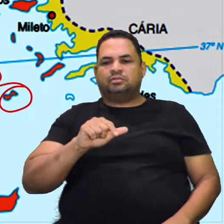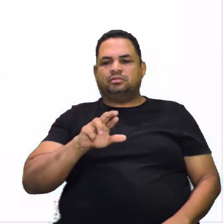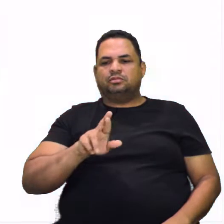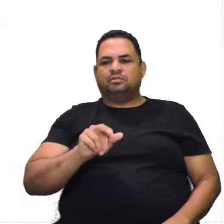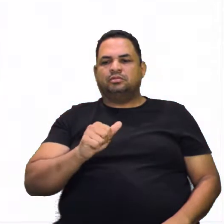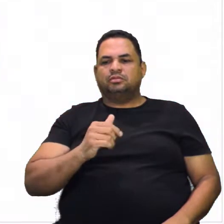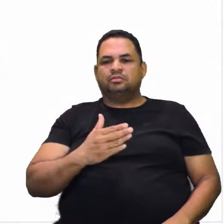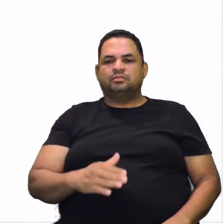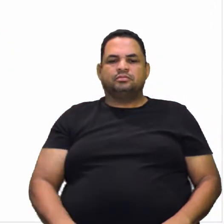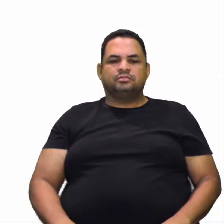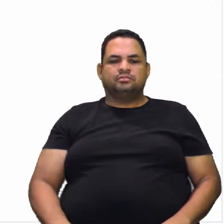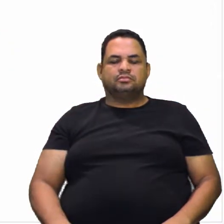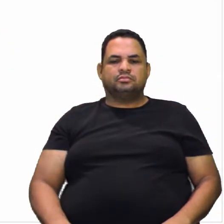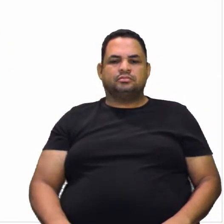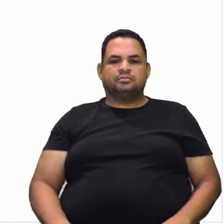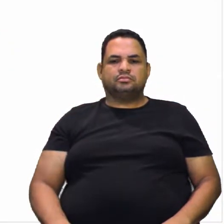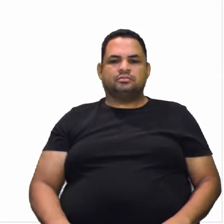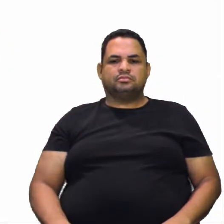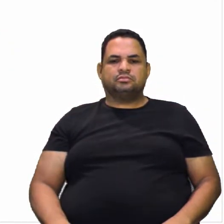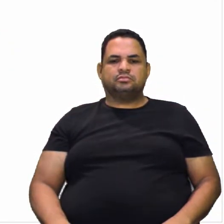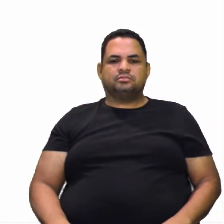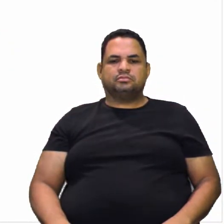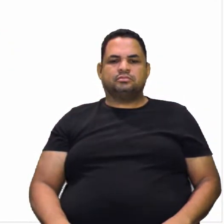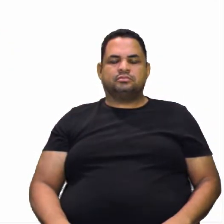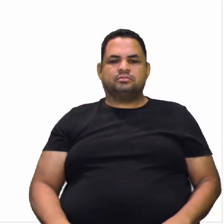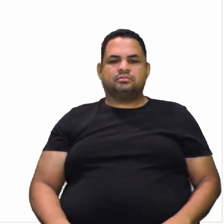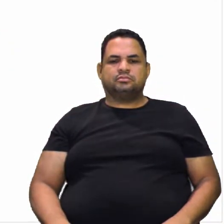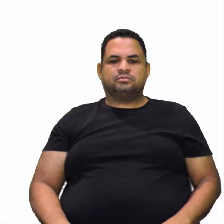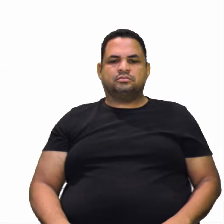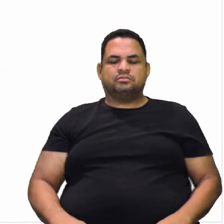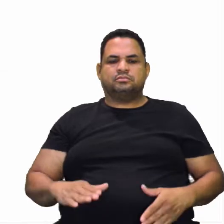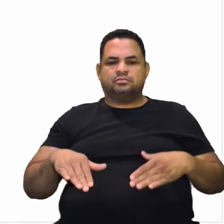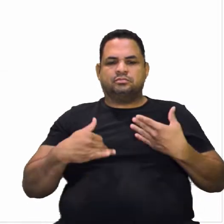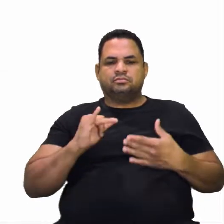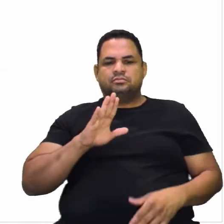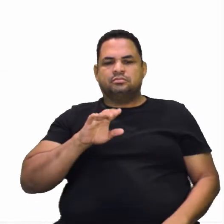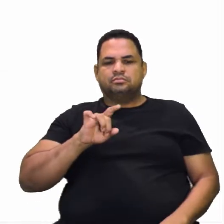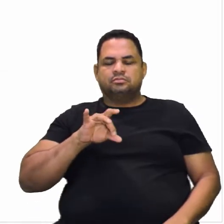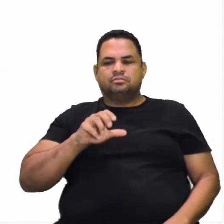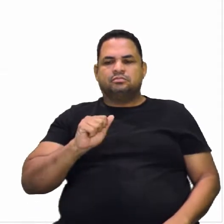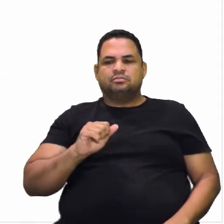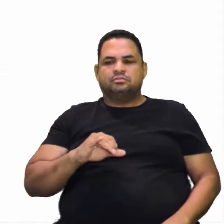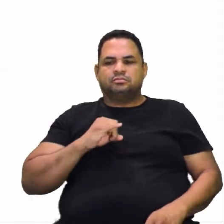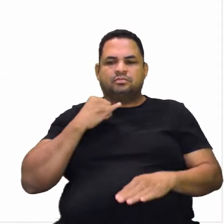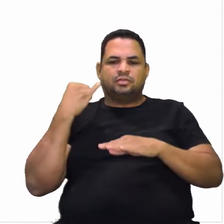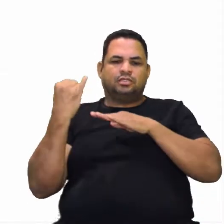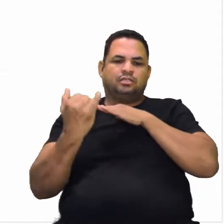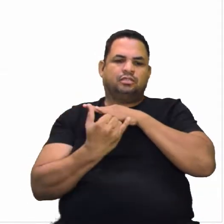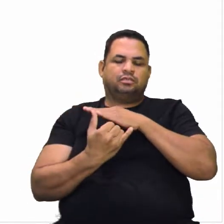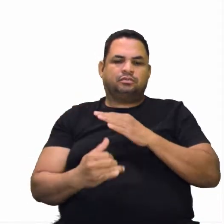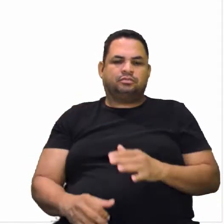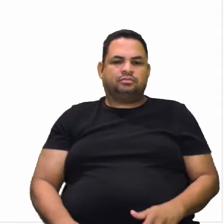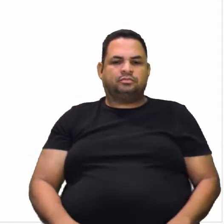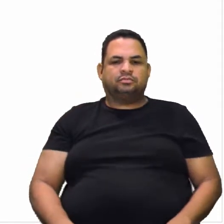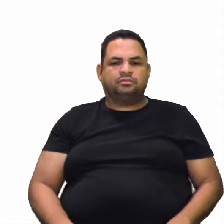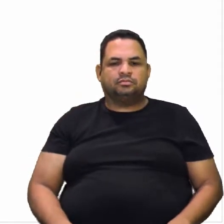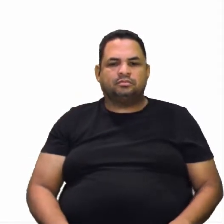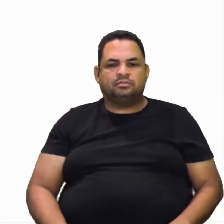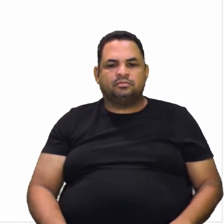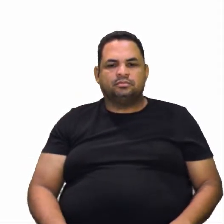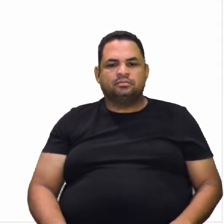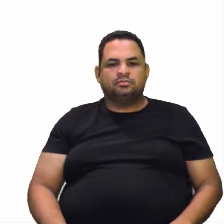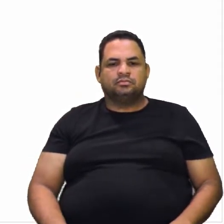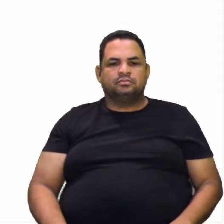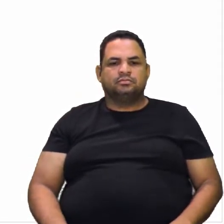Grécia. São ilhas, tá? Então, quando falar insular, está relacionado à ilha. A península, nós já... E